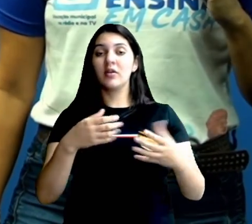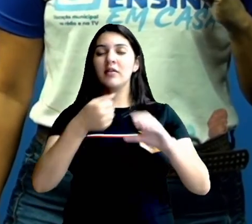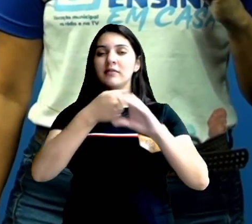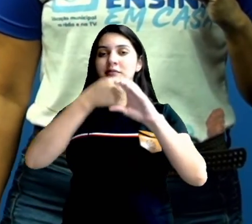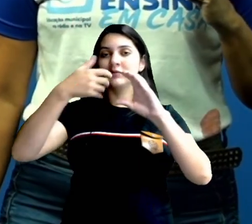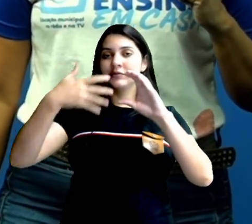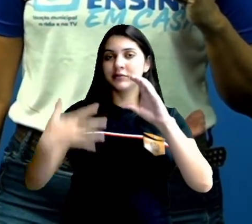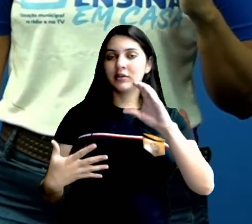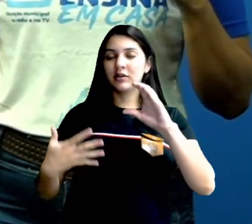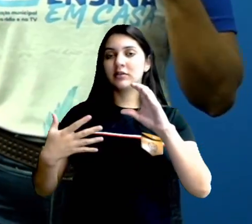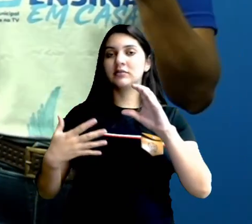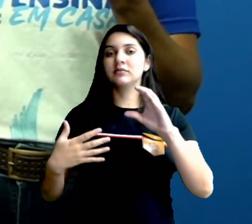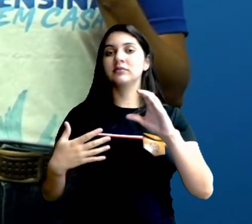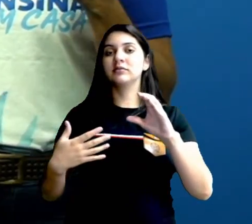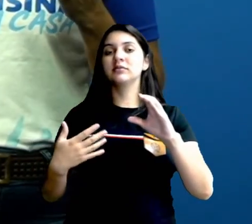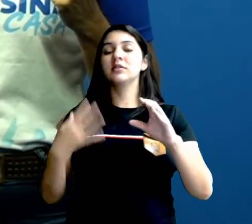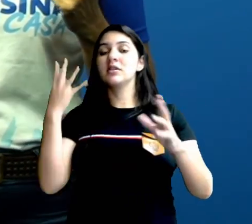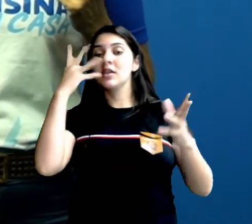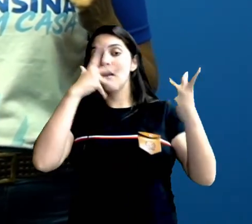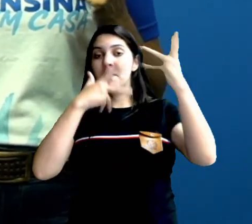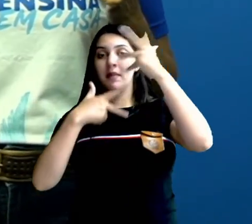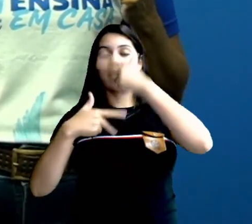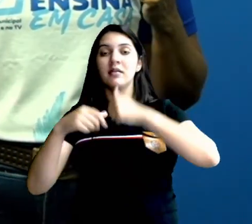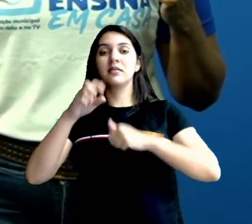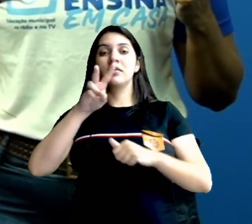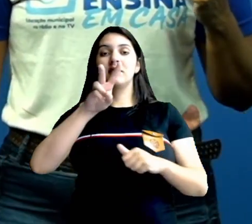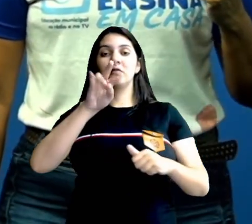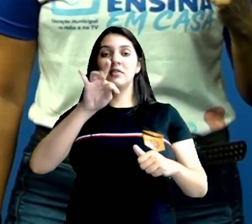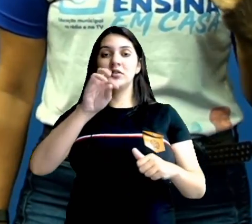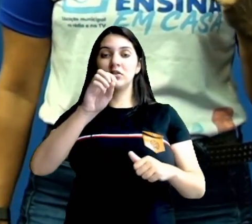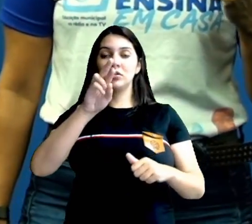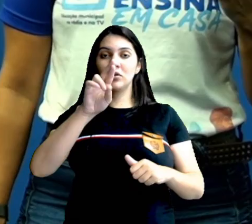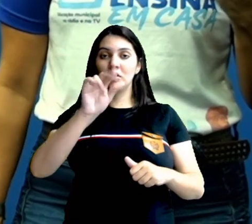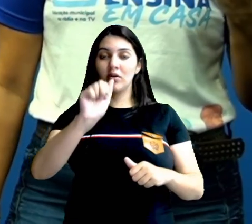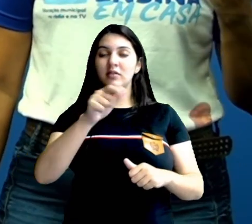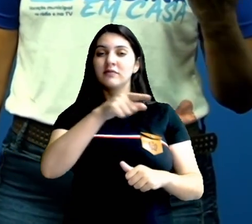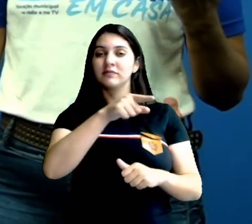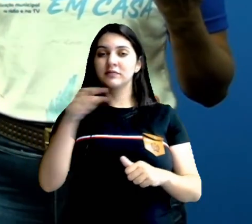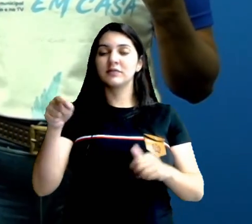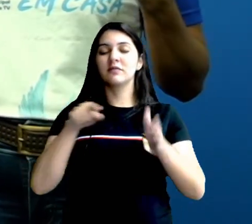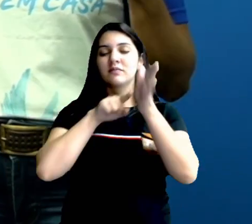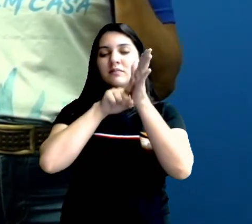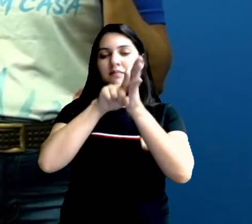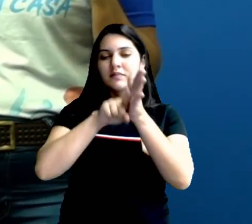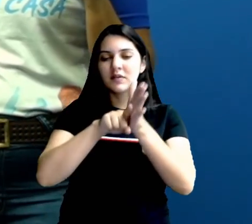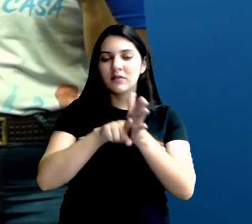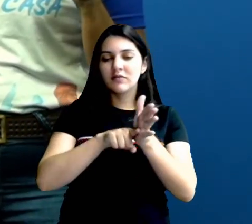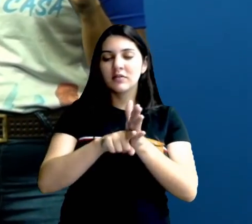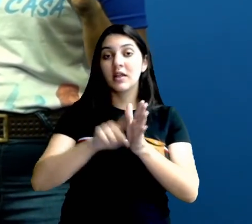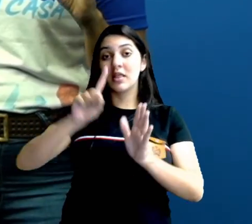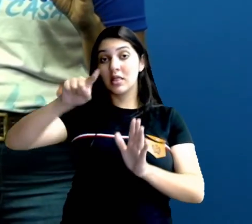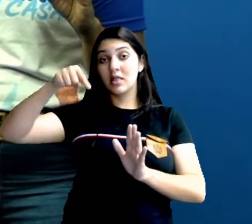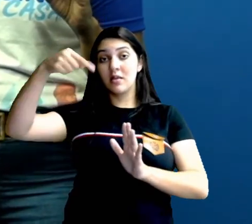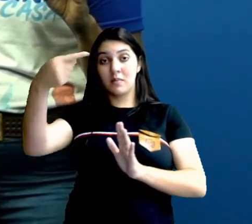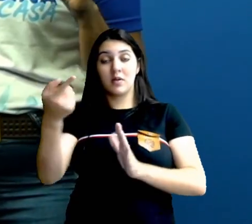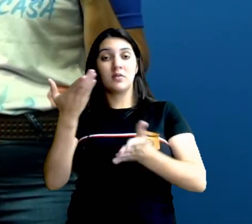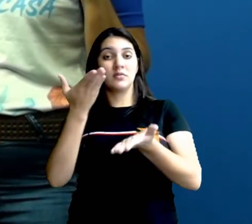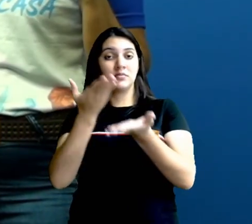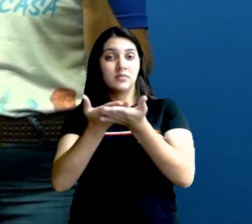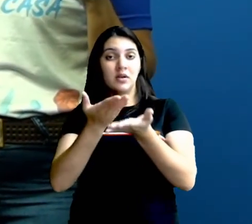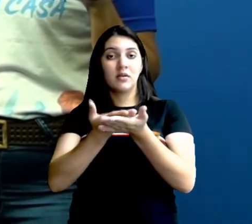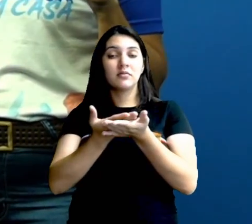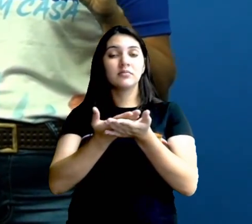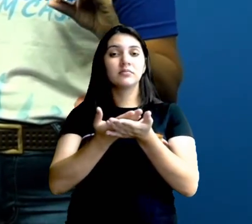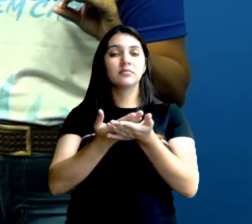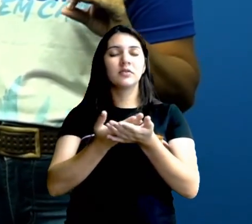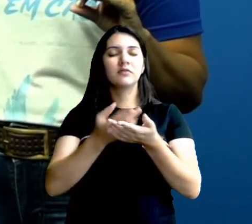as características e a beleza da Vitória Régia. Então, vocês vão pesquisar e na próxima aula